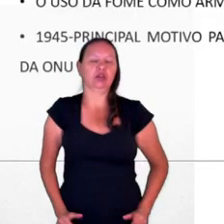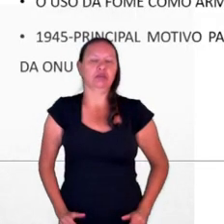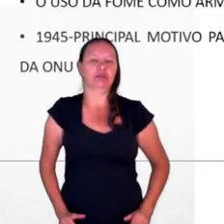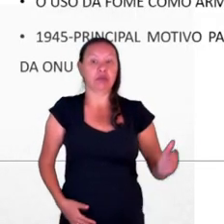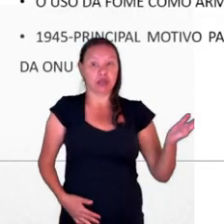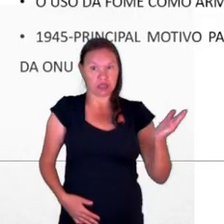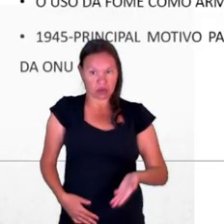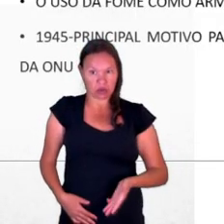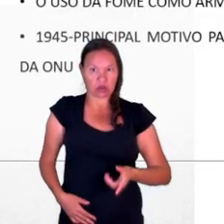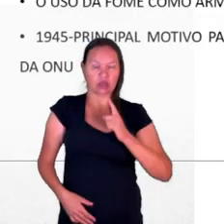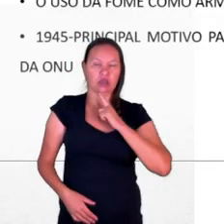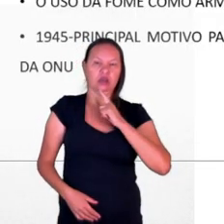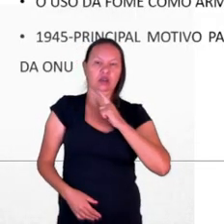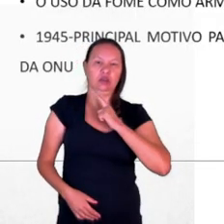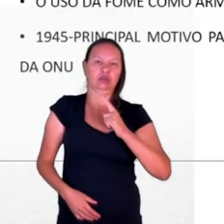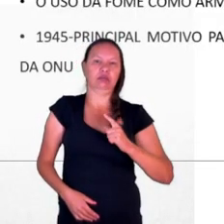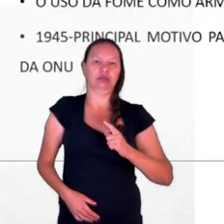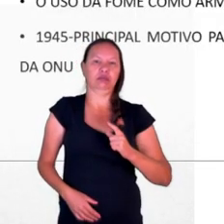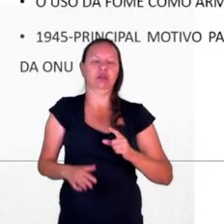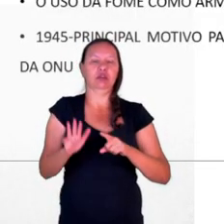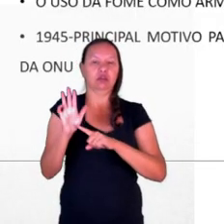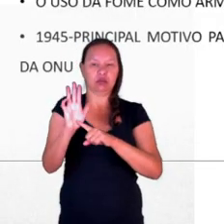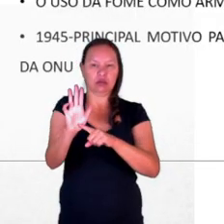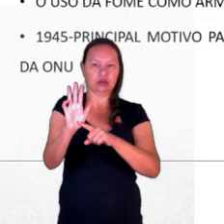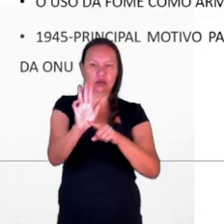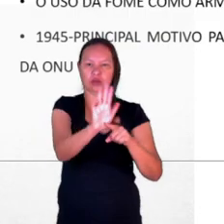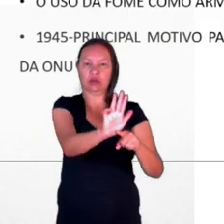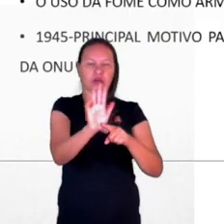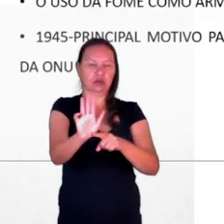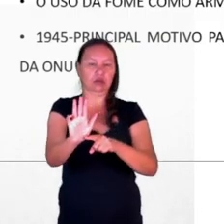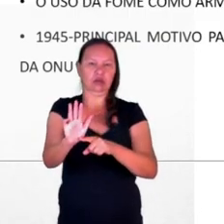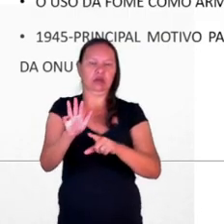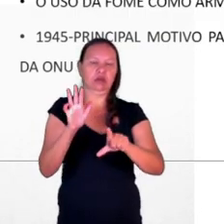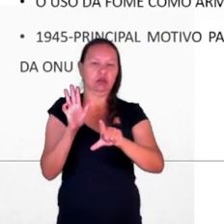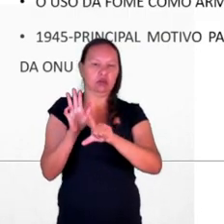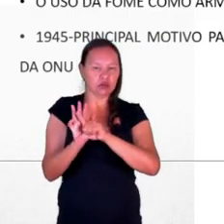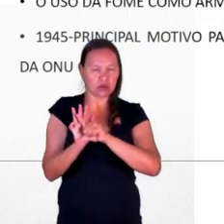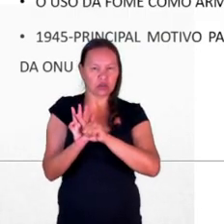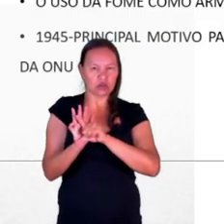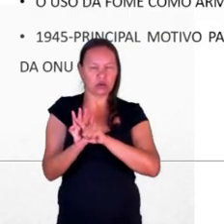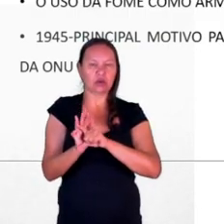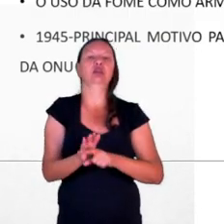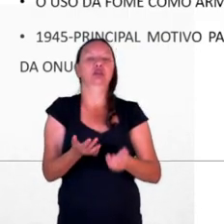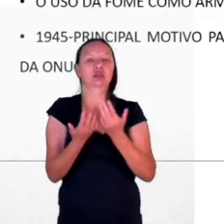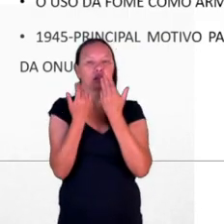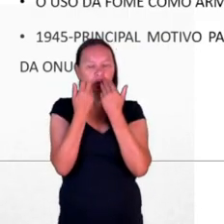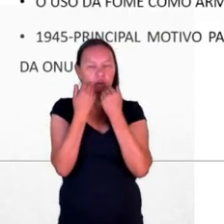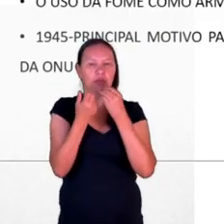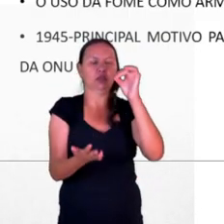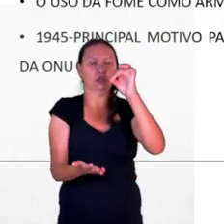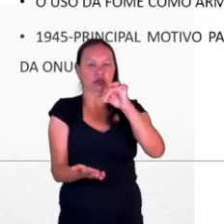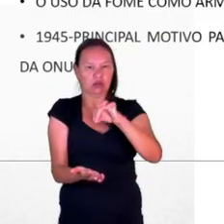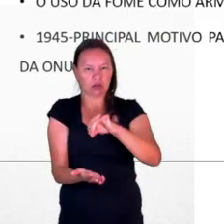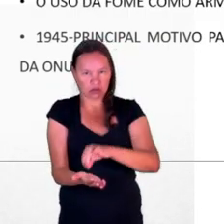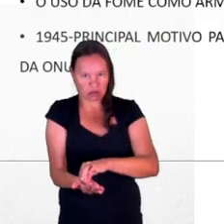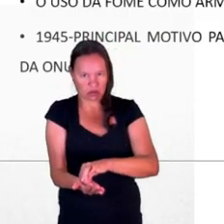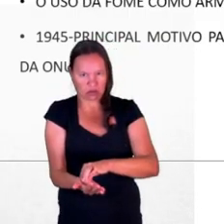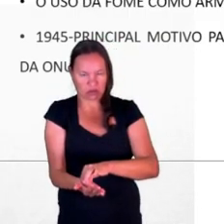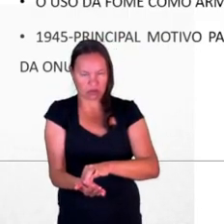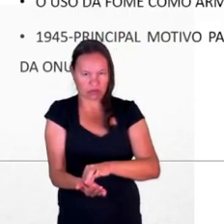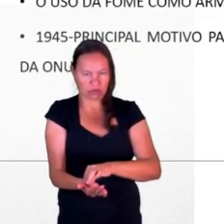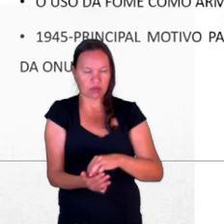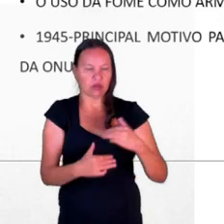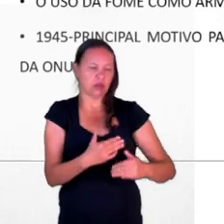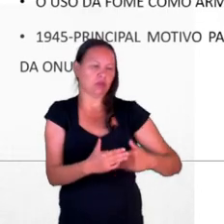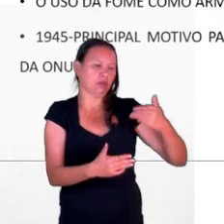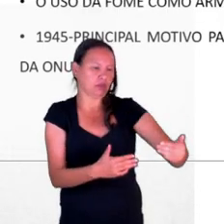temos um verdadeiro Marco na evolução do direito humano Alimentação adequada que foi o pós-guerra